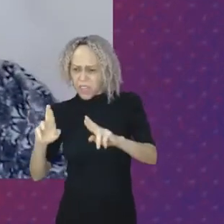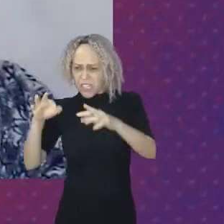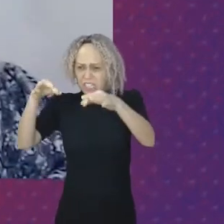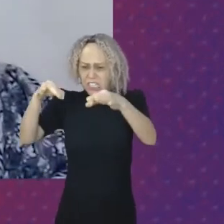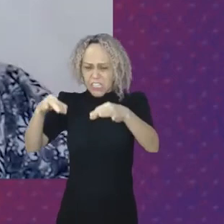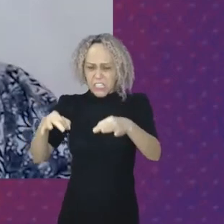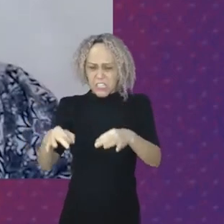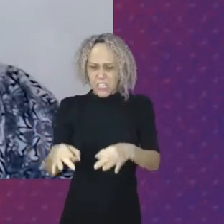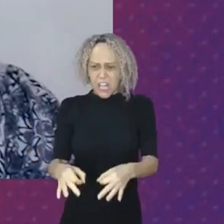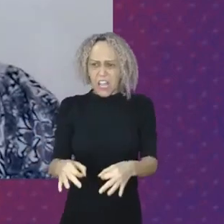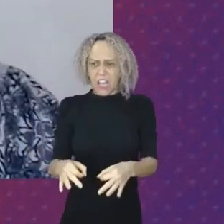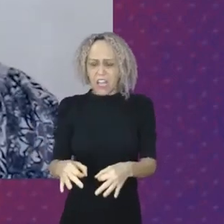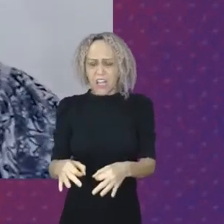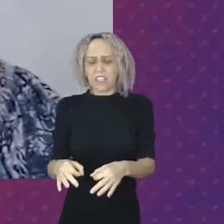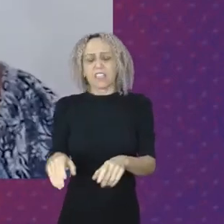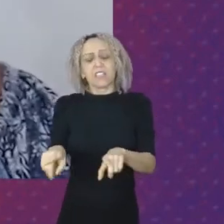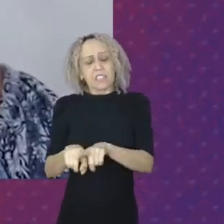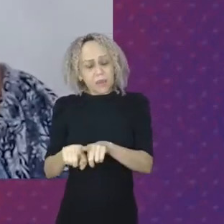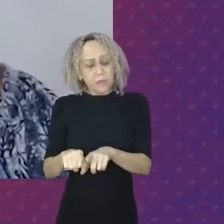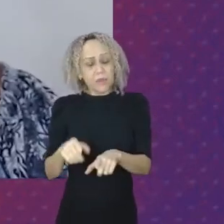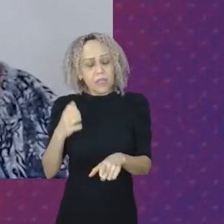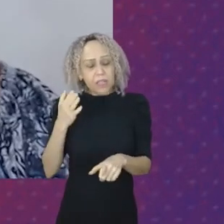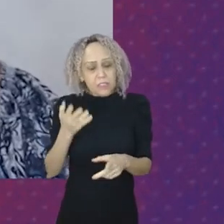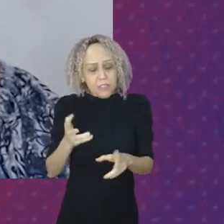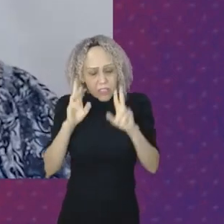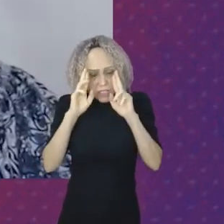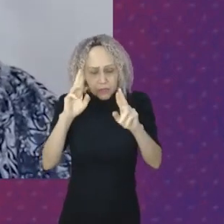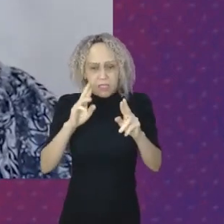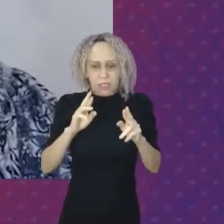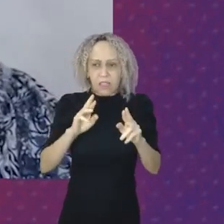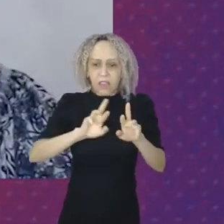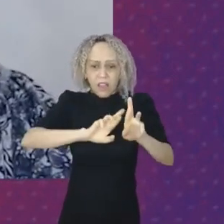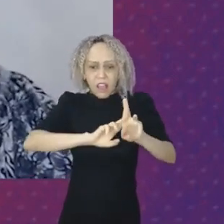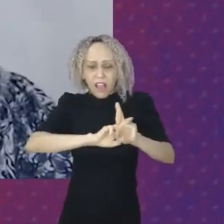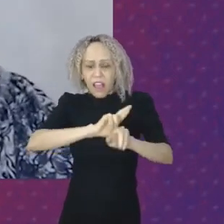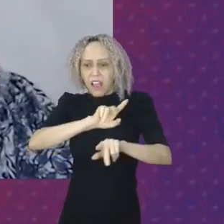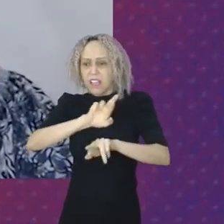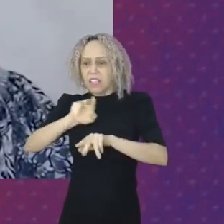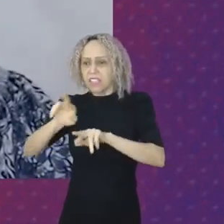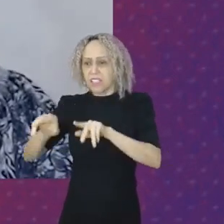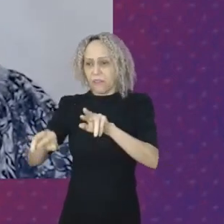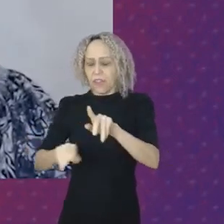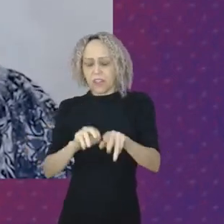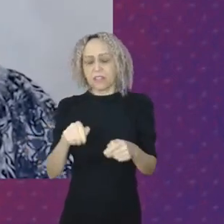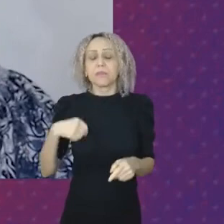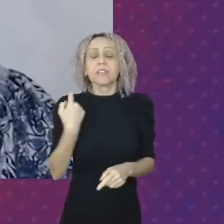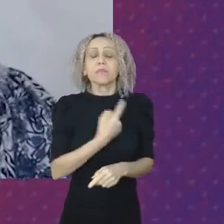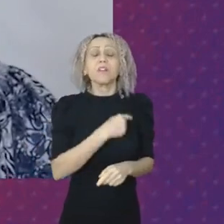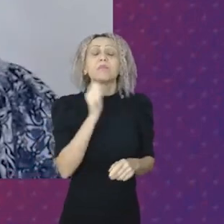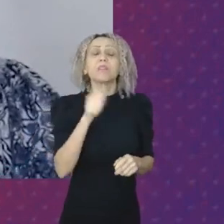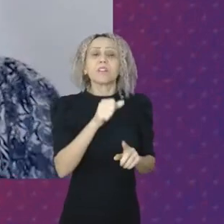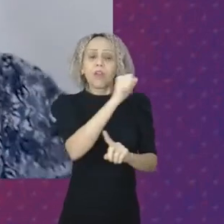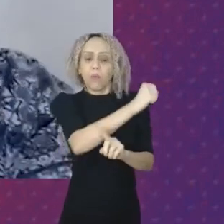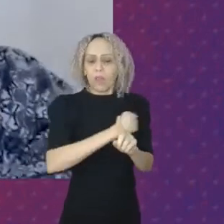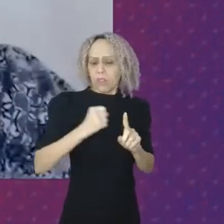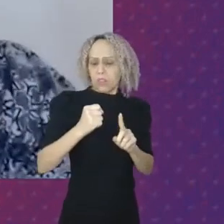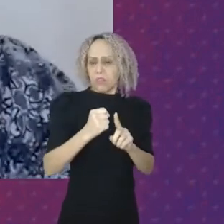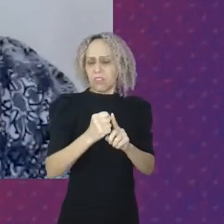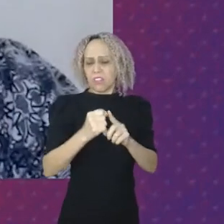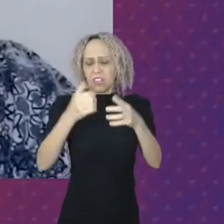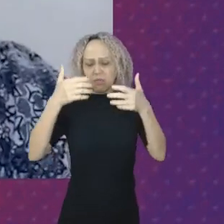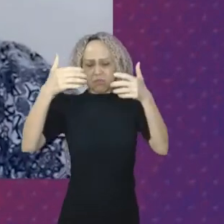respeito, inclusive, à diversidade, para que a gente possa construir uma sociedade mais saudável e